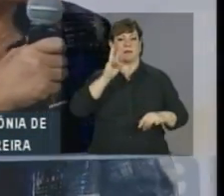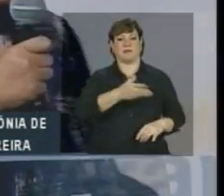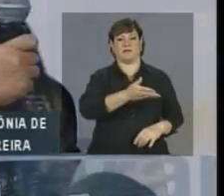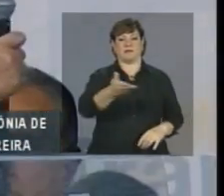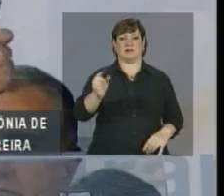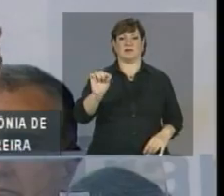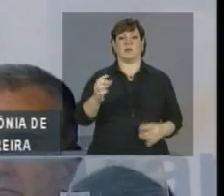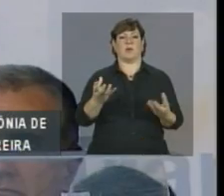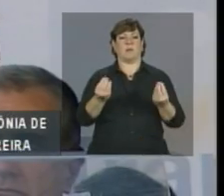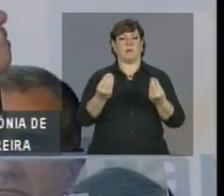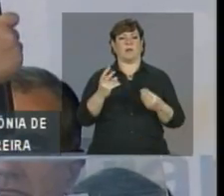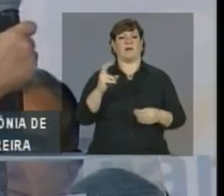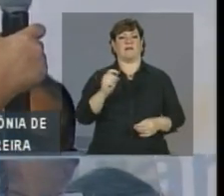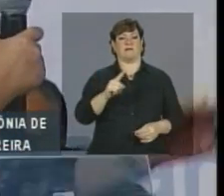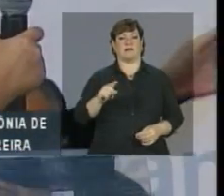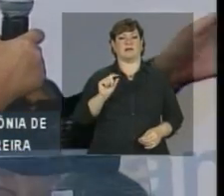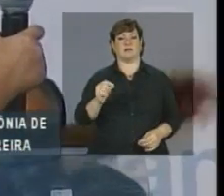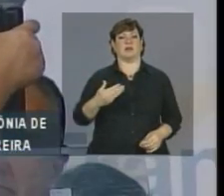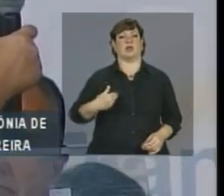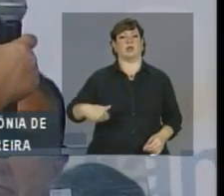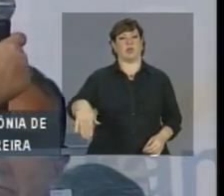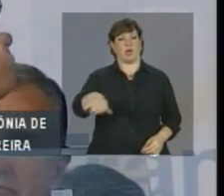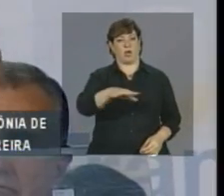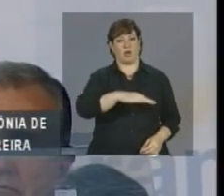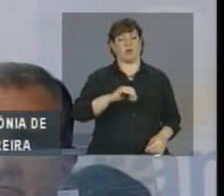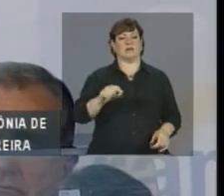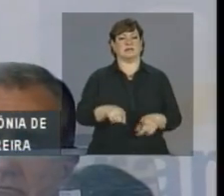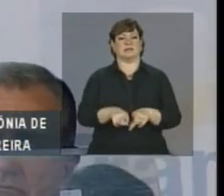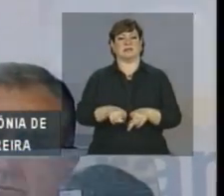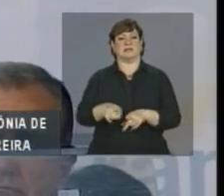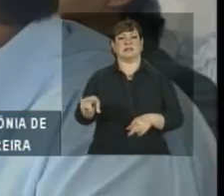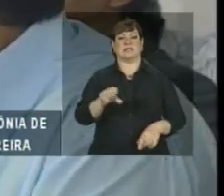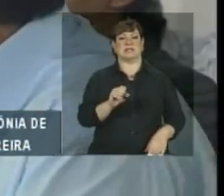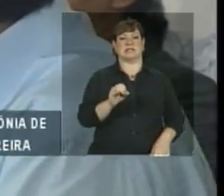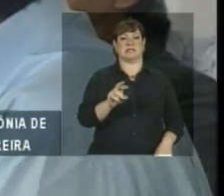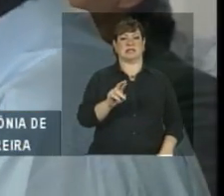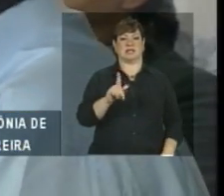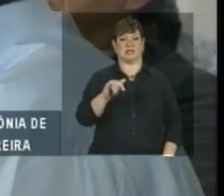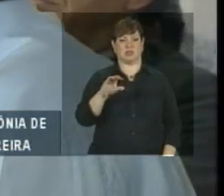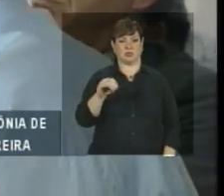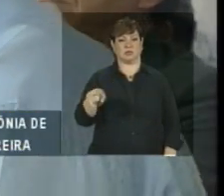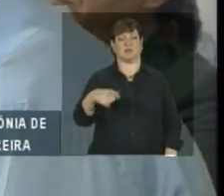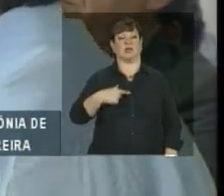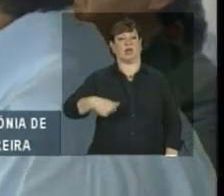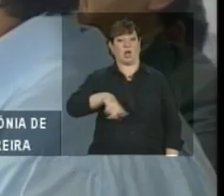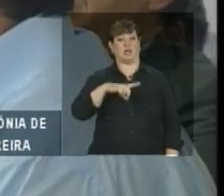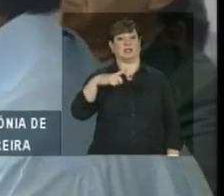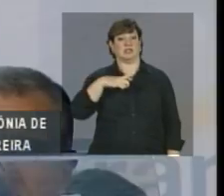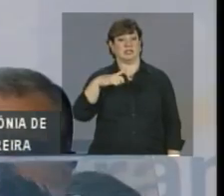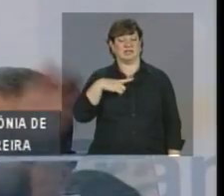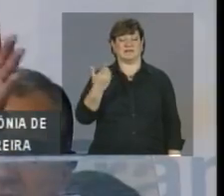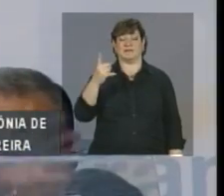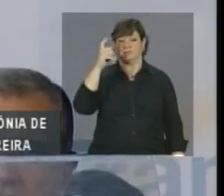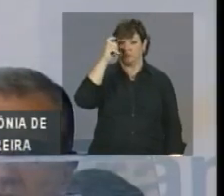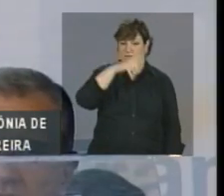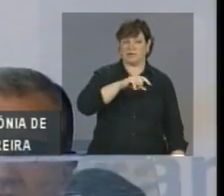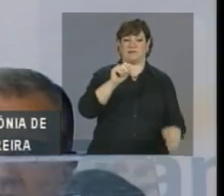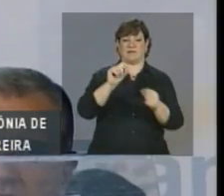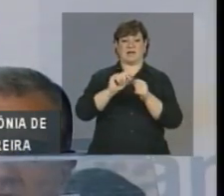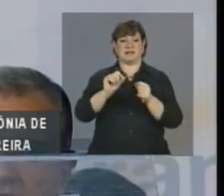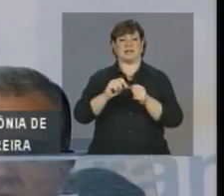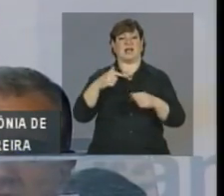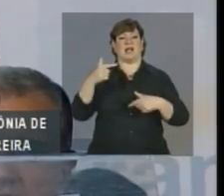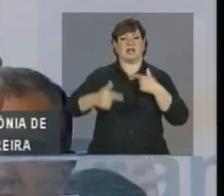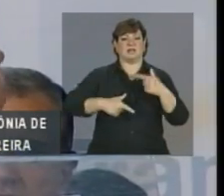que muitas vezes nós e o Sérgio Cabral tínhamos dificuldades de fazer as ações